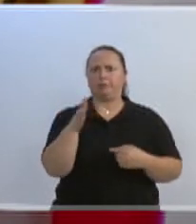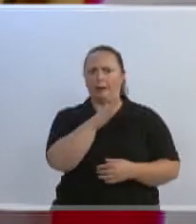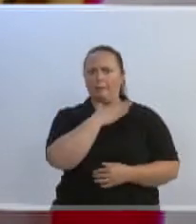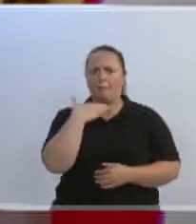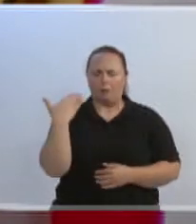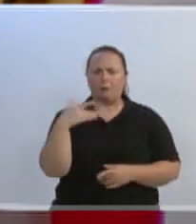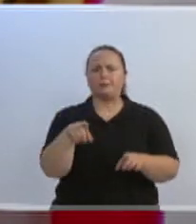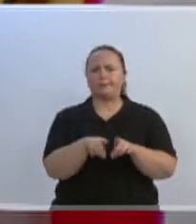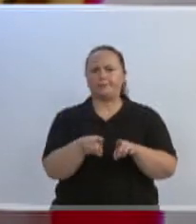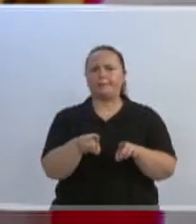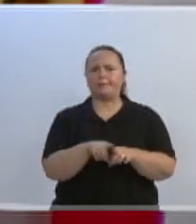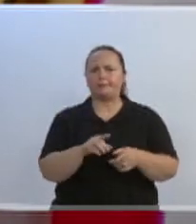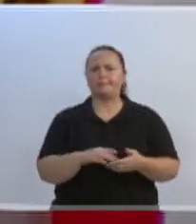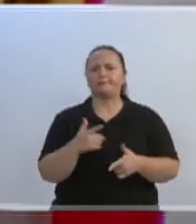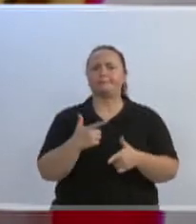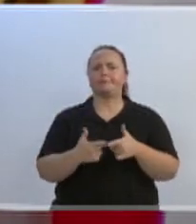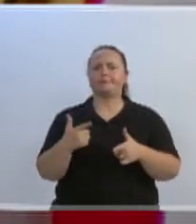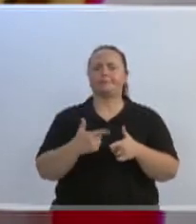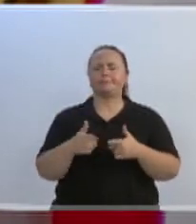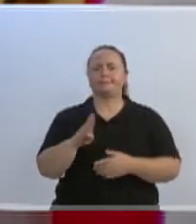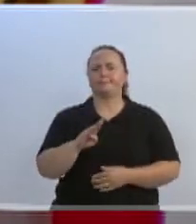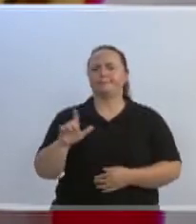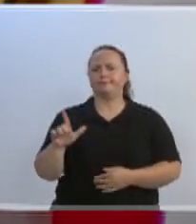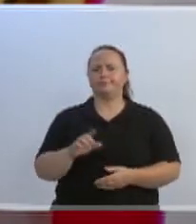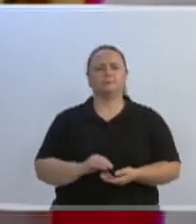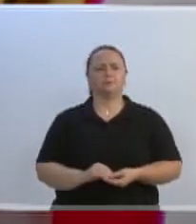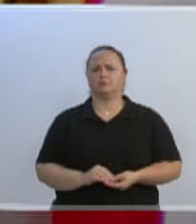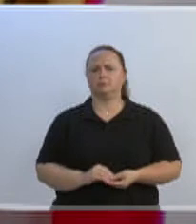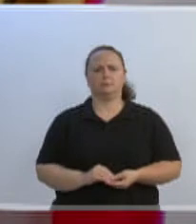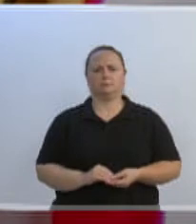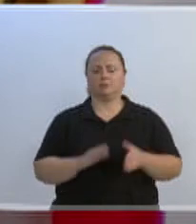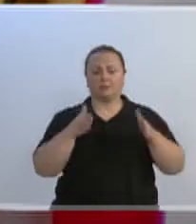mortos leiloaram. Estão